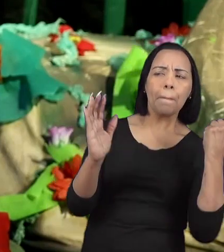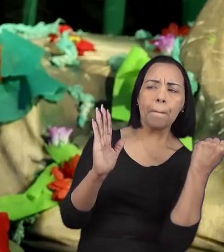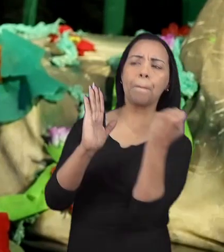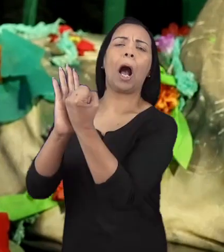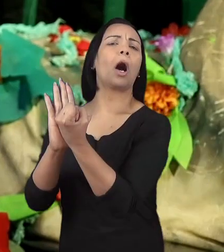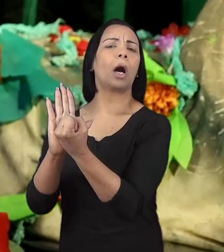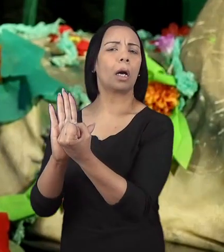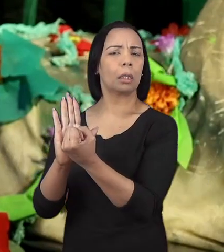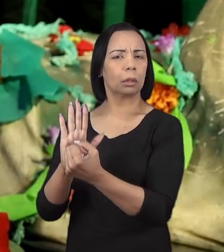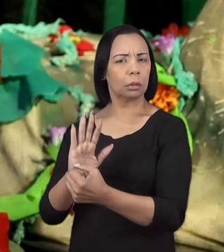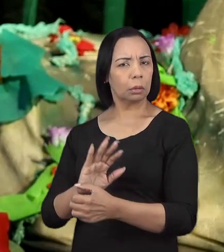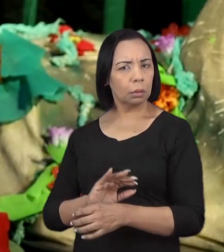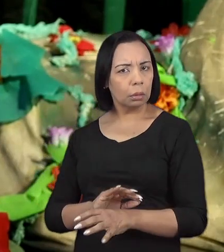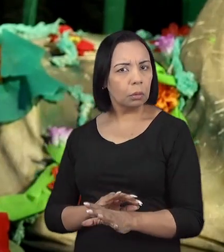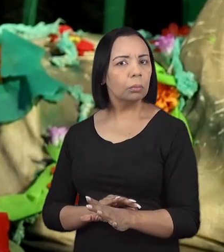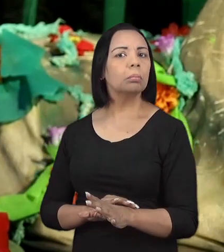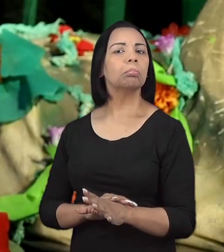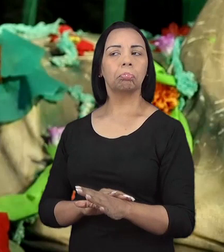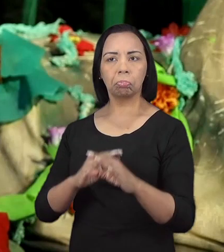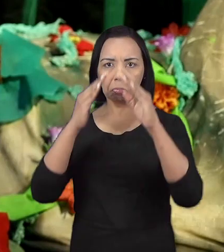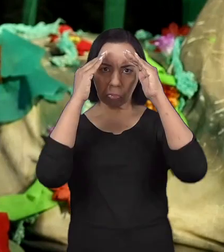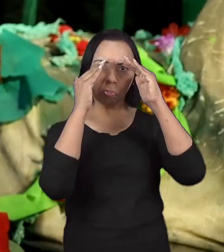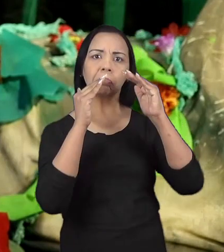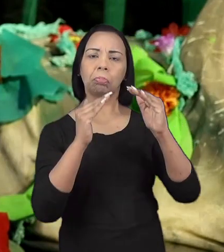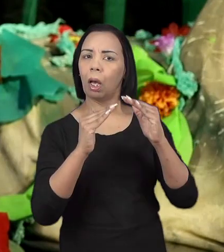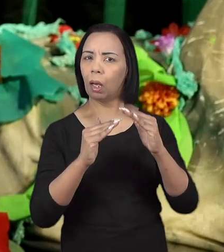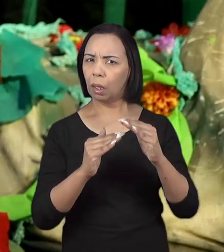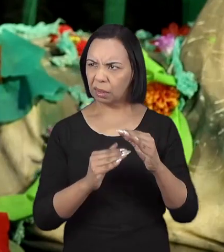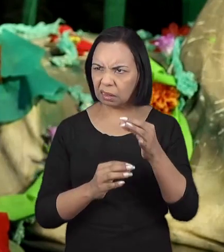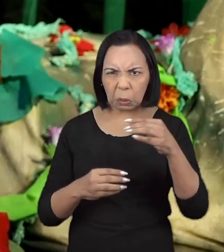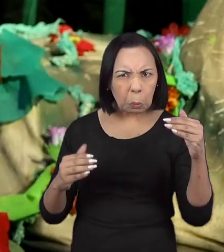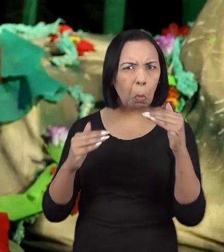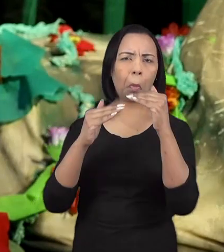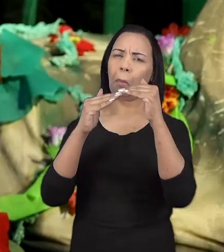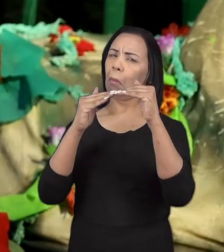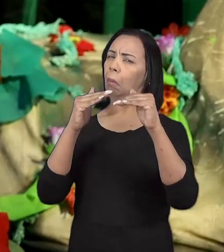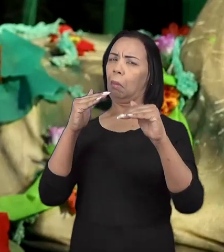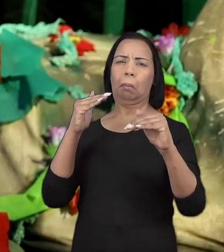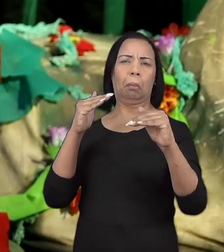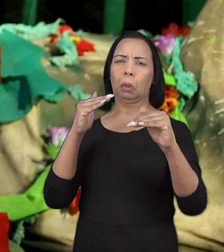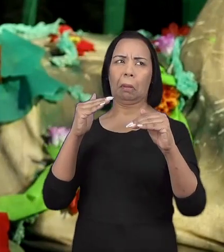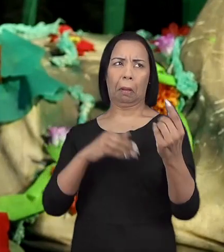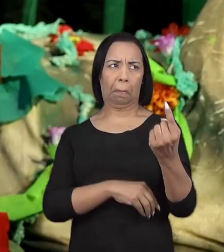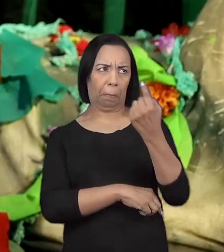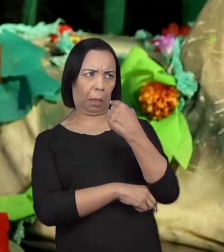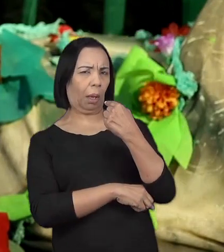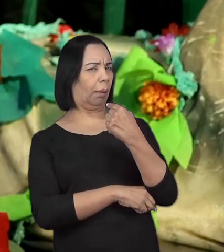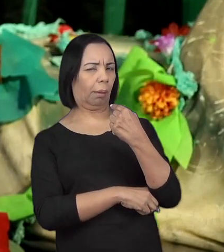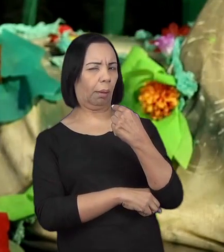mate-a." O soldado obedeceu, mas não achou certo fazer o que a rainha má havia